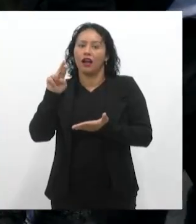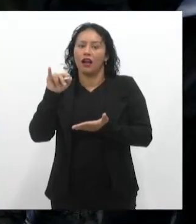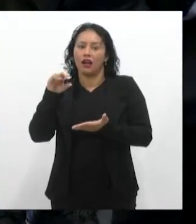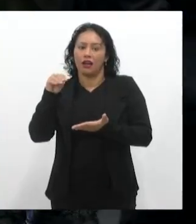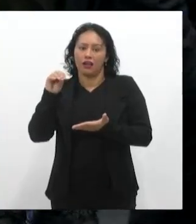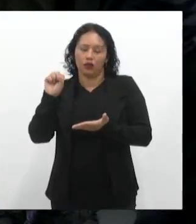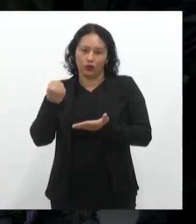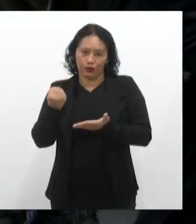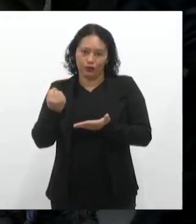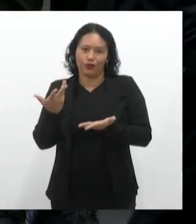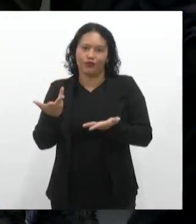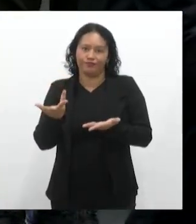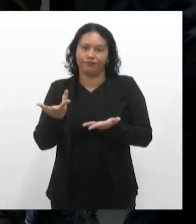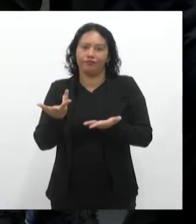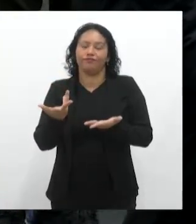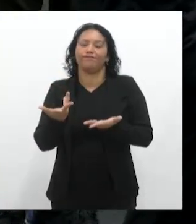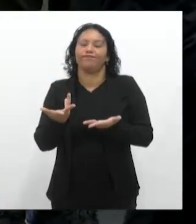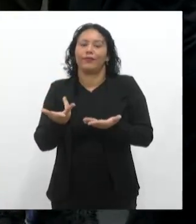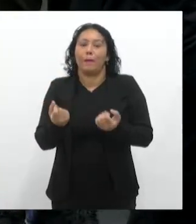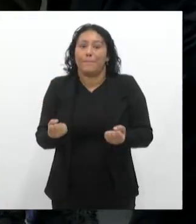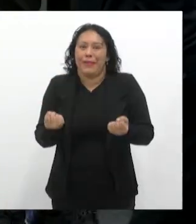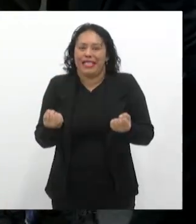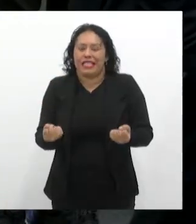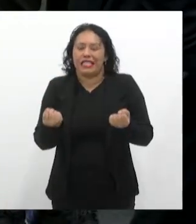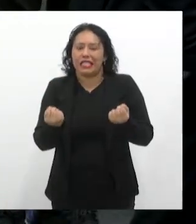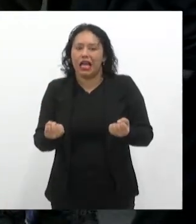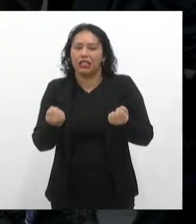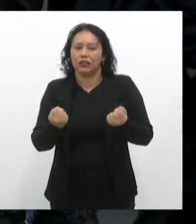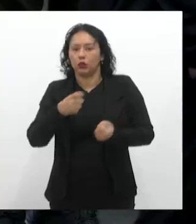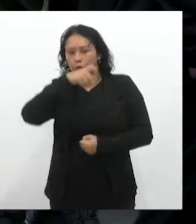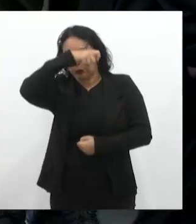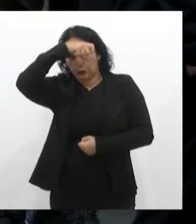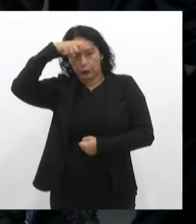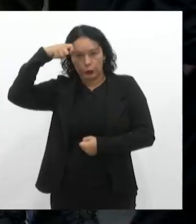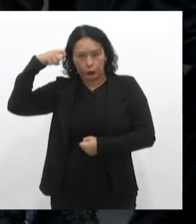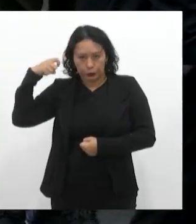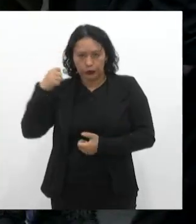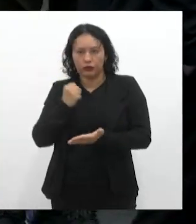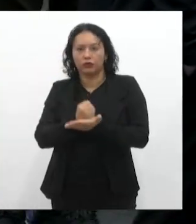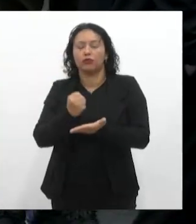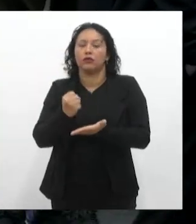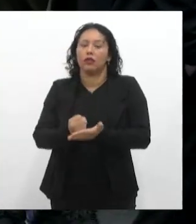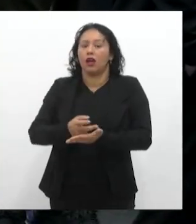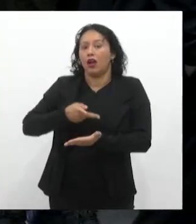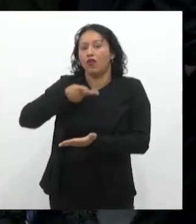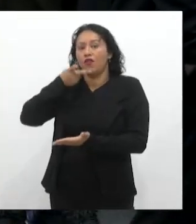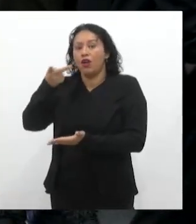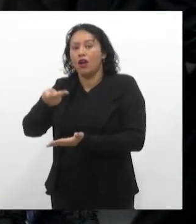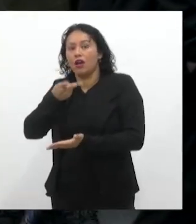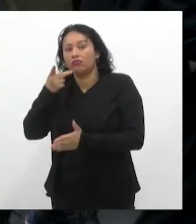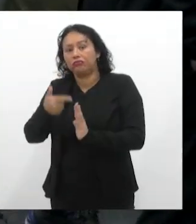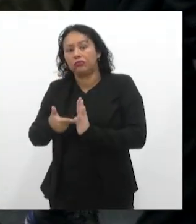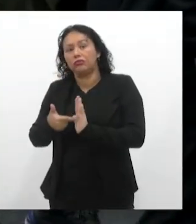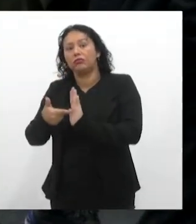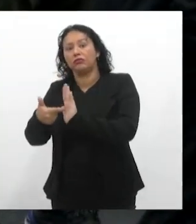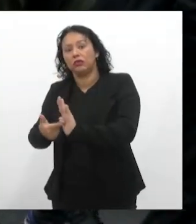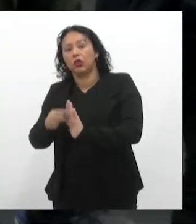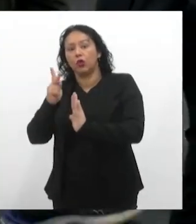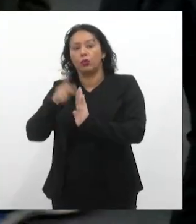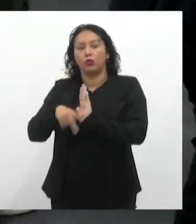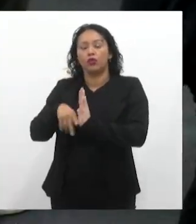E esses cartórios alegam, e fizeram uma exposição no projeto do deputado